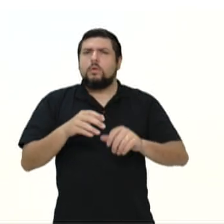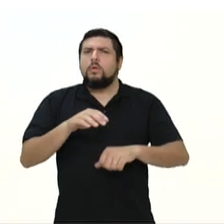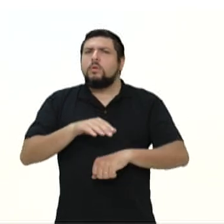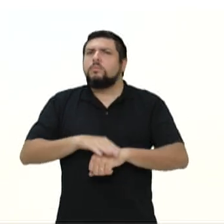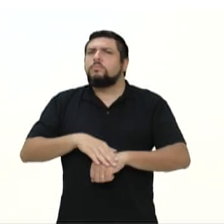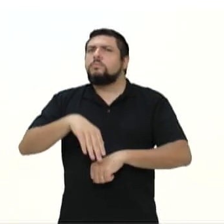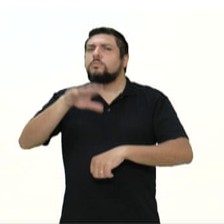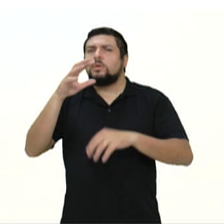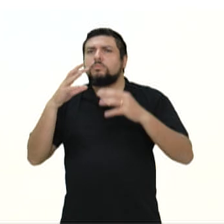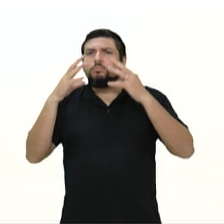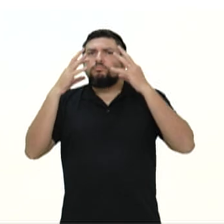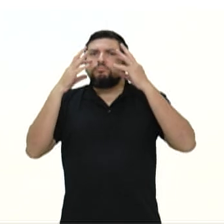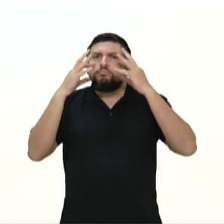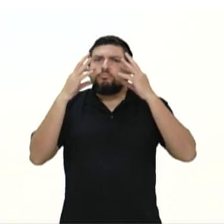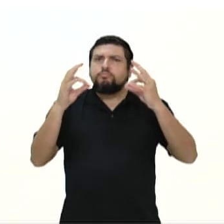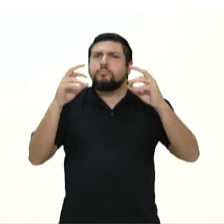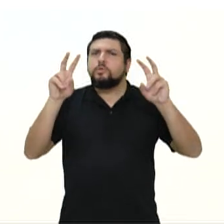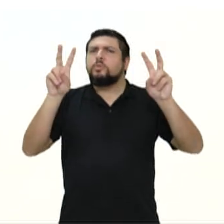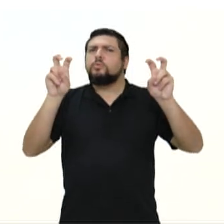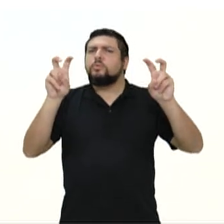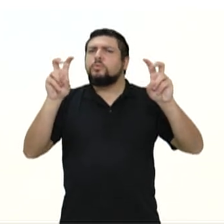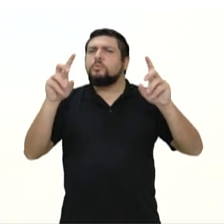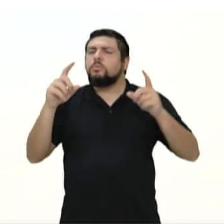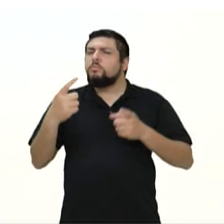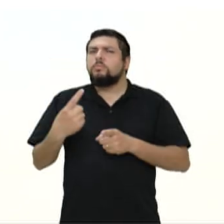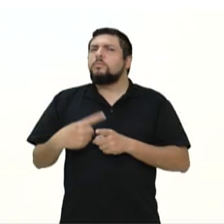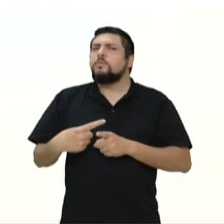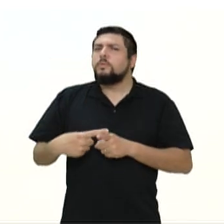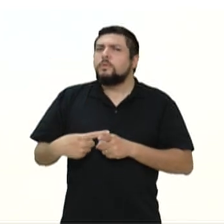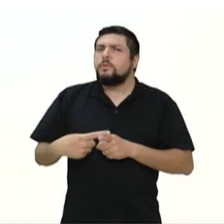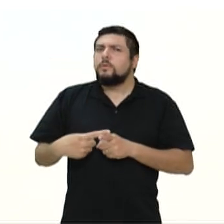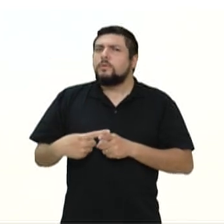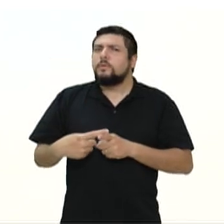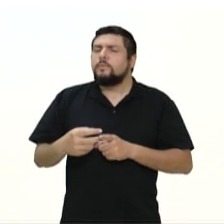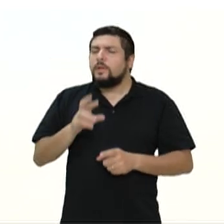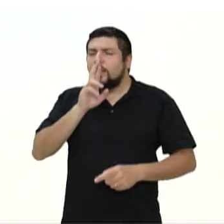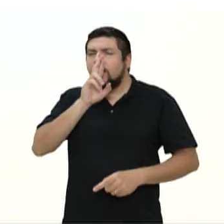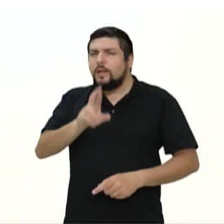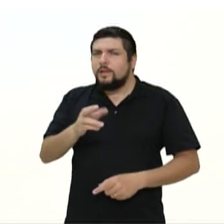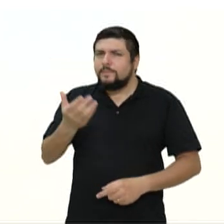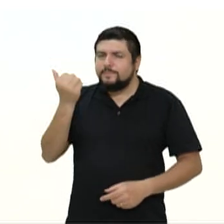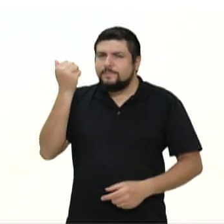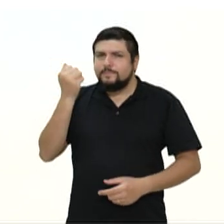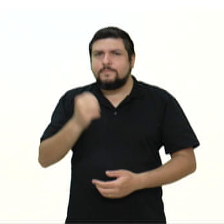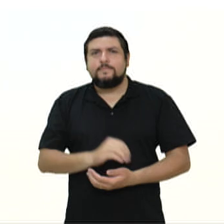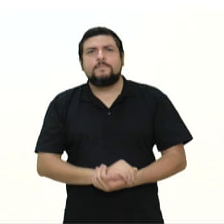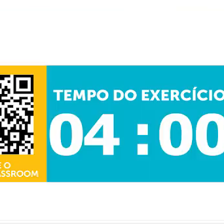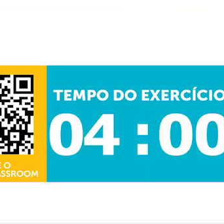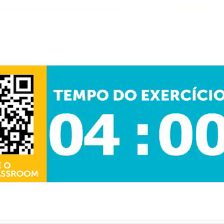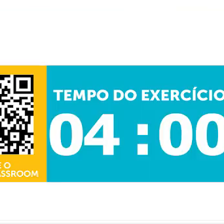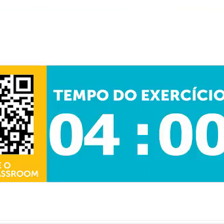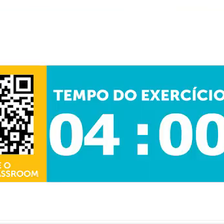a atenção no título? E por quê? Vamos responder?